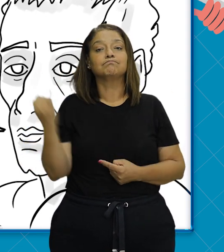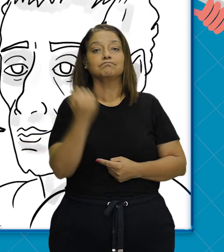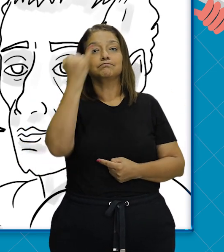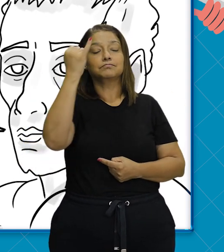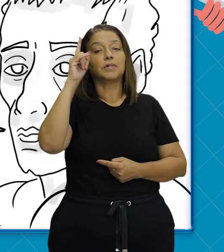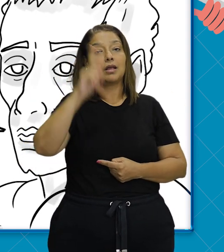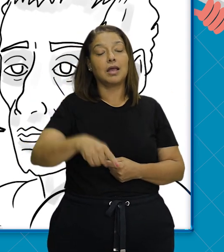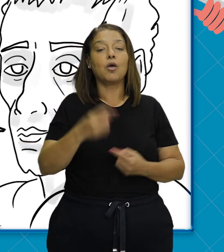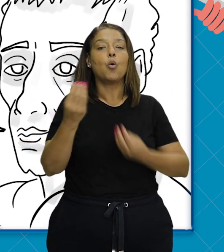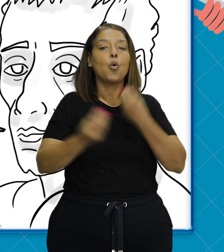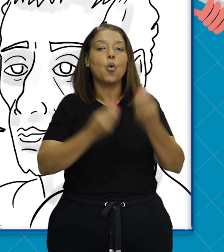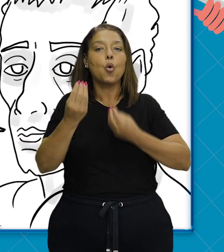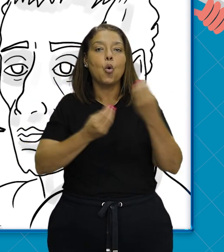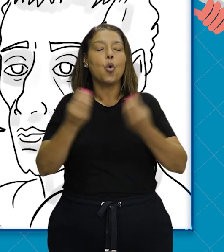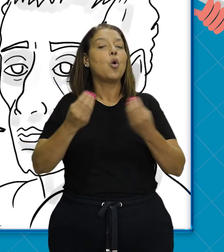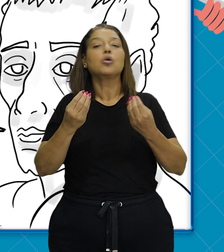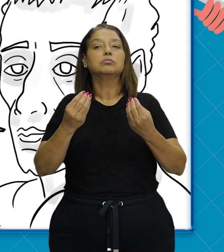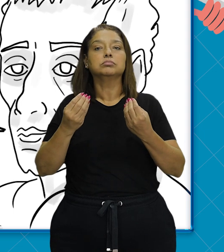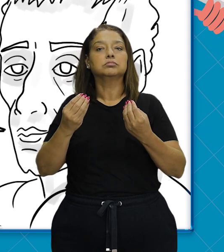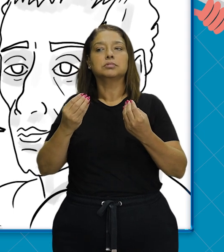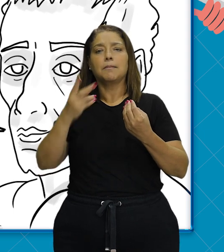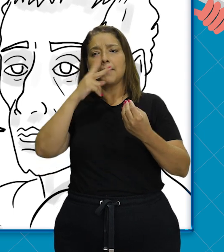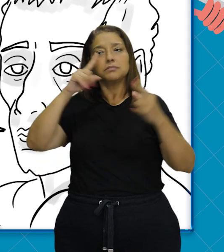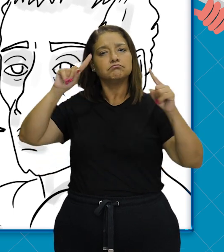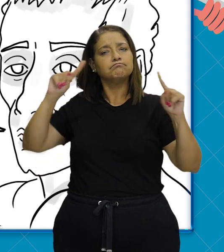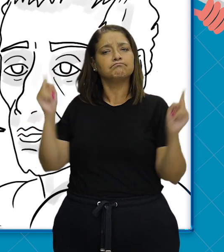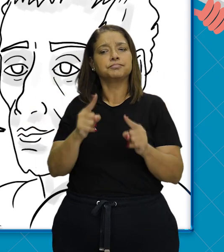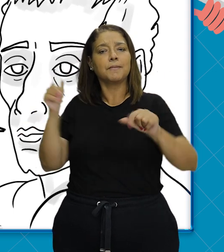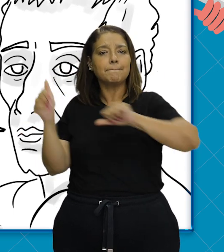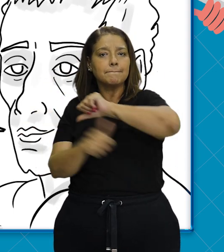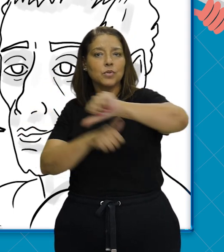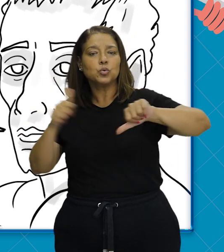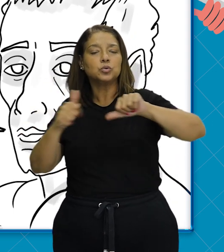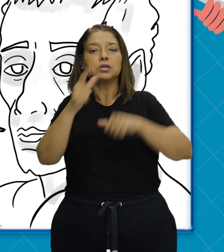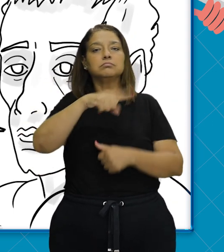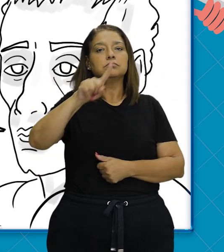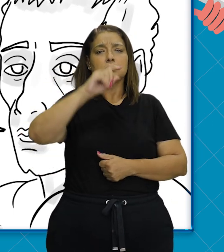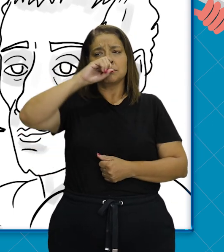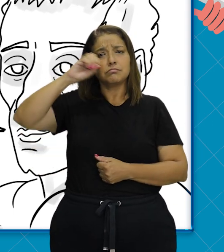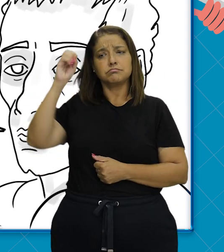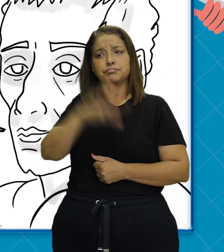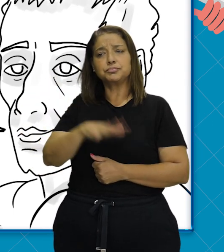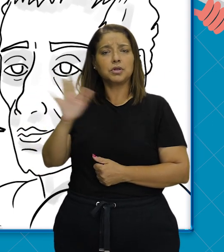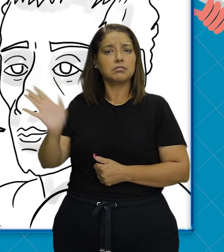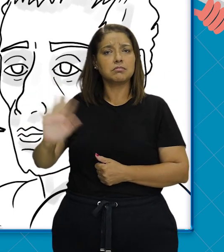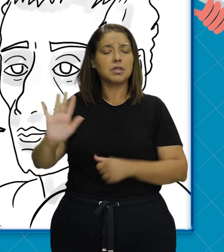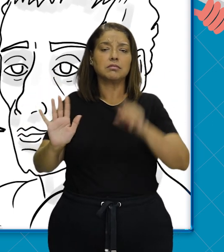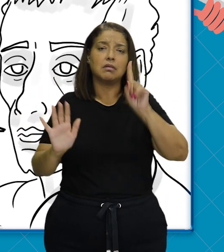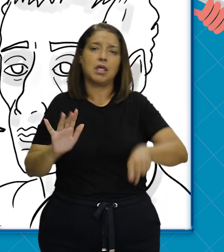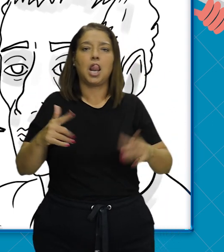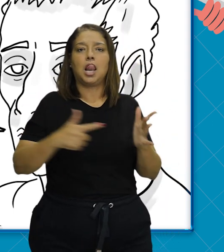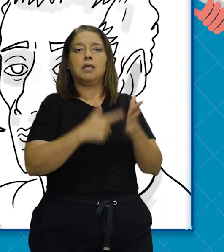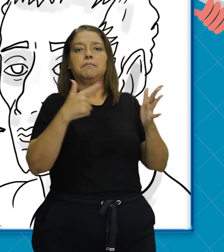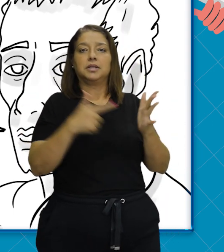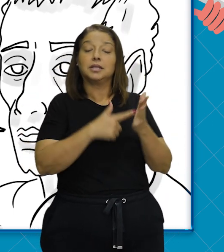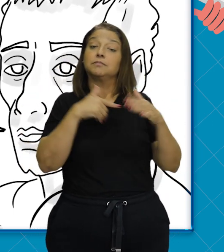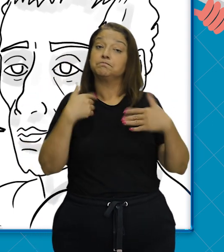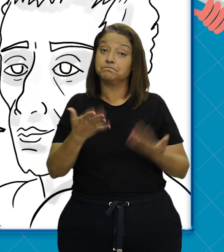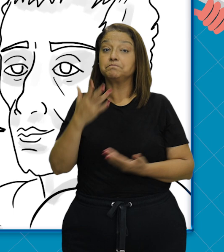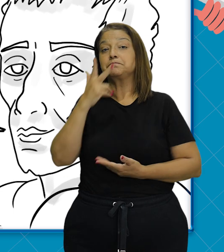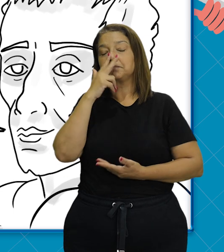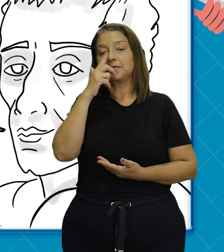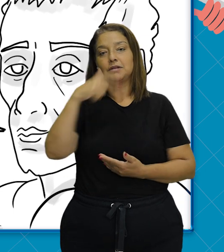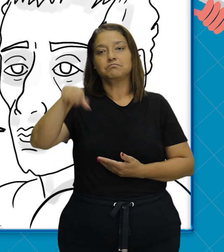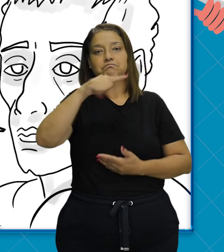de limitar o poder absolutista, alegando que o poder tende ao abuso se não limitado. É aquela velha história, né, de que o poder